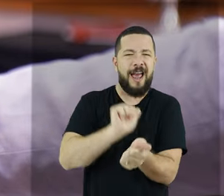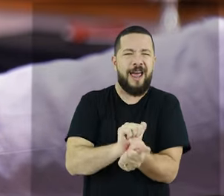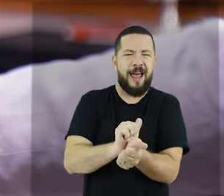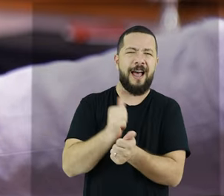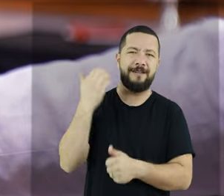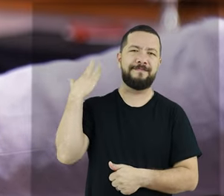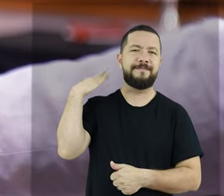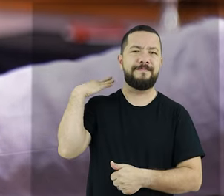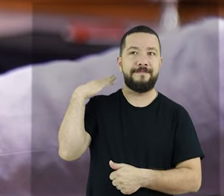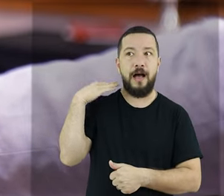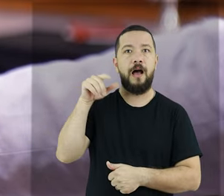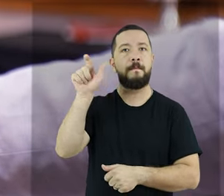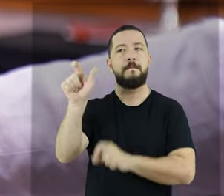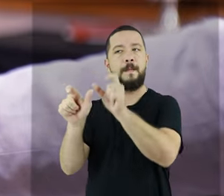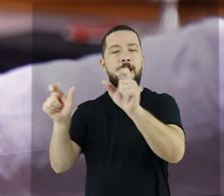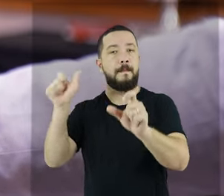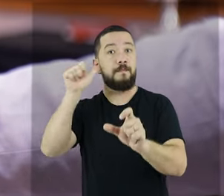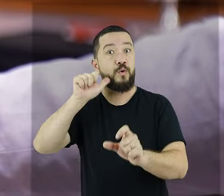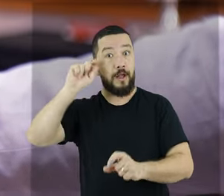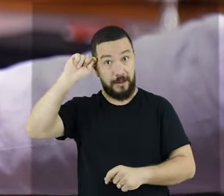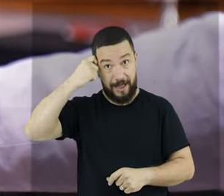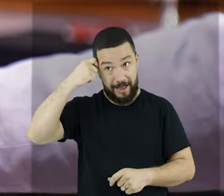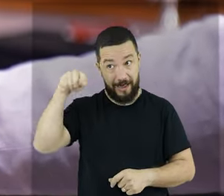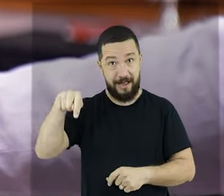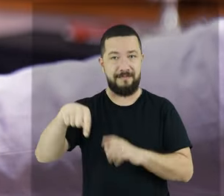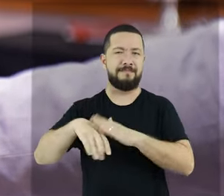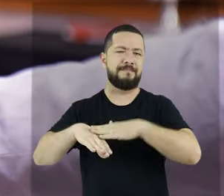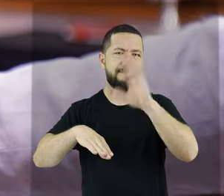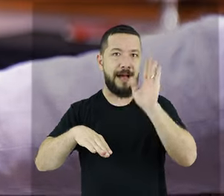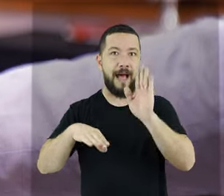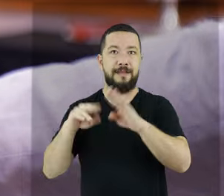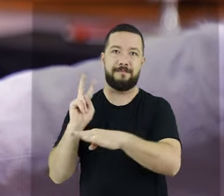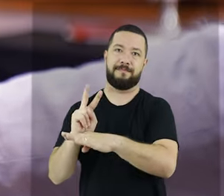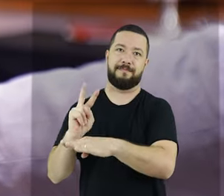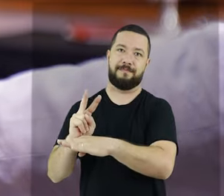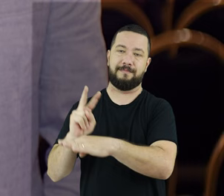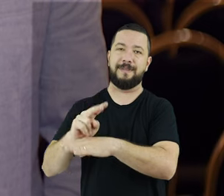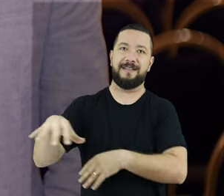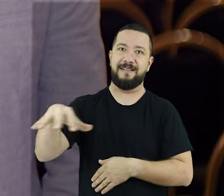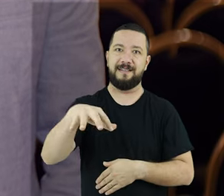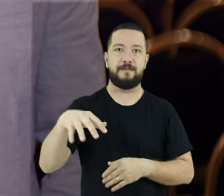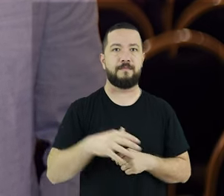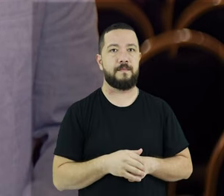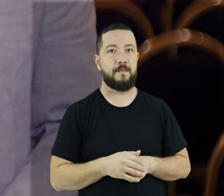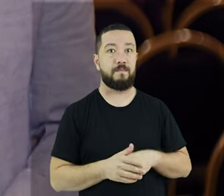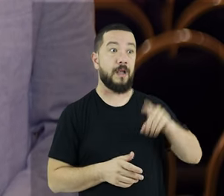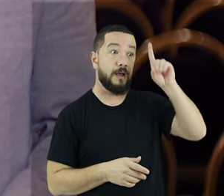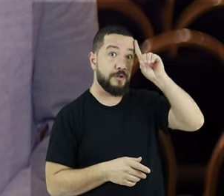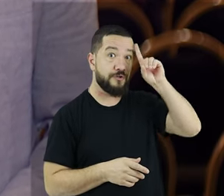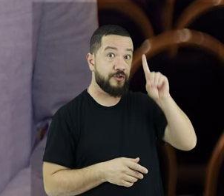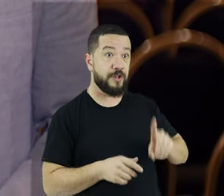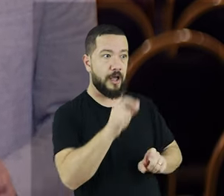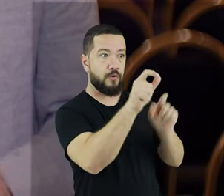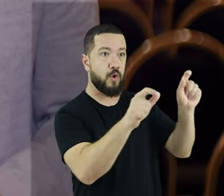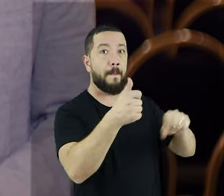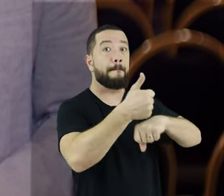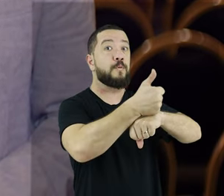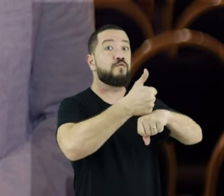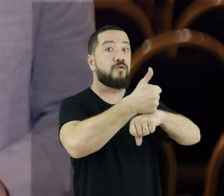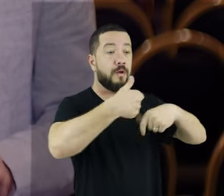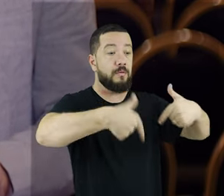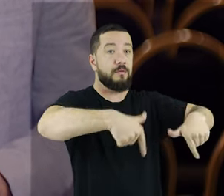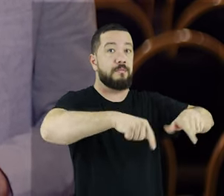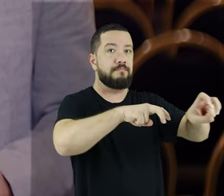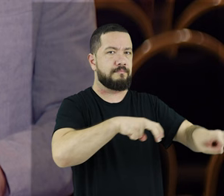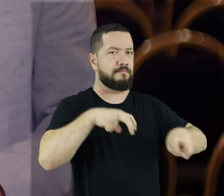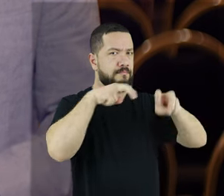escravidão, mulheres negras são pessoas que estão no cuidado de trabalho remunerado. E o direito dos trabalhadores rurais foi o último tema